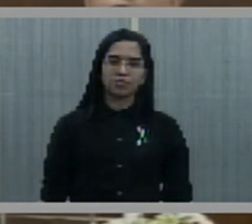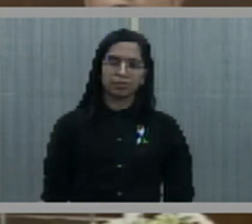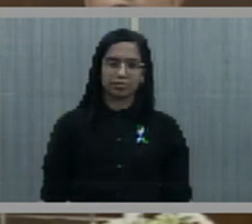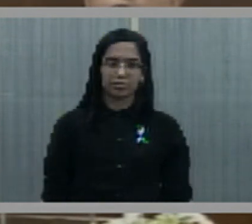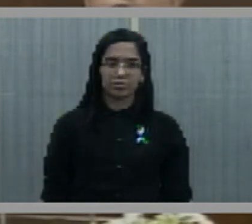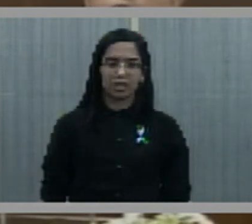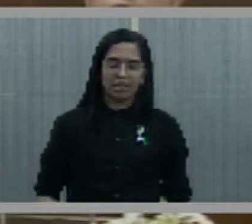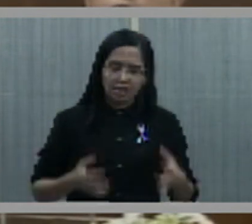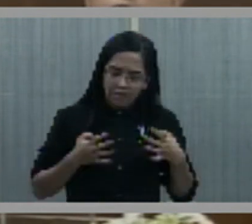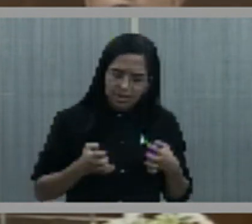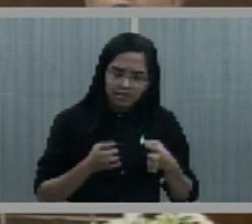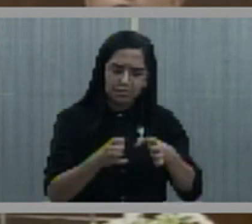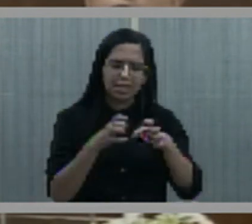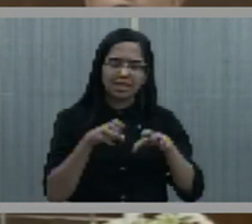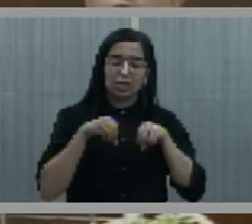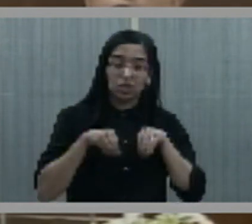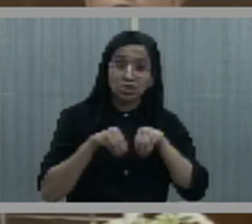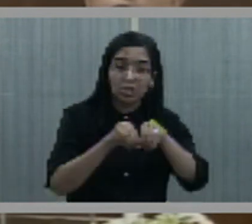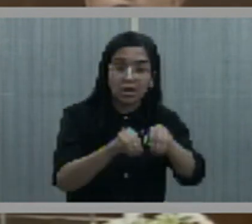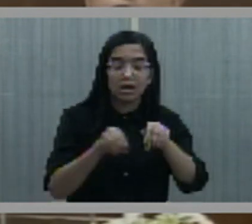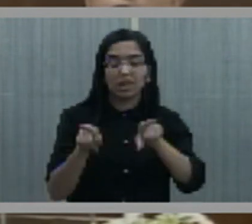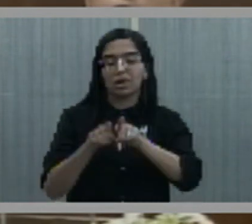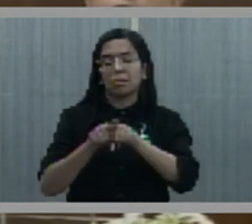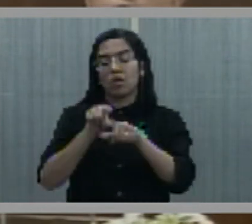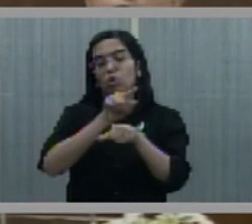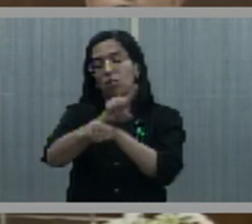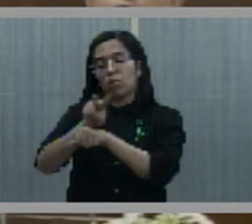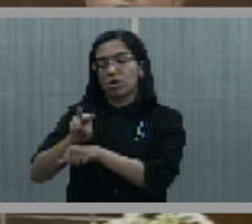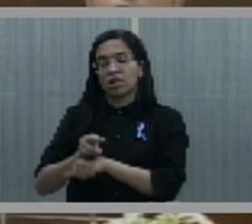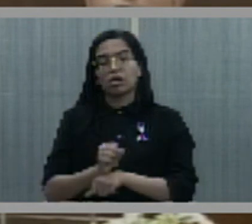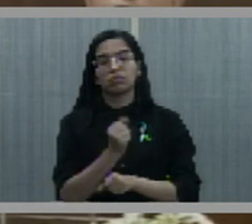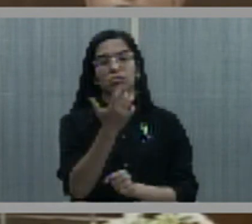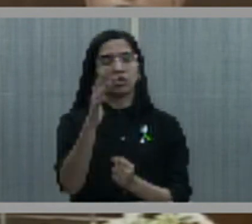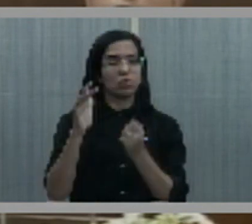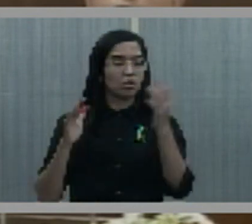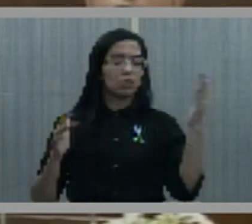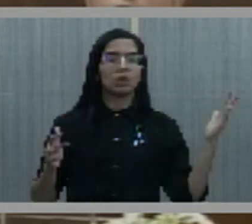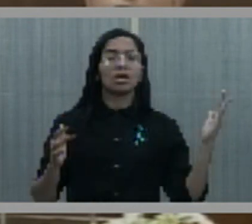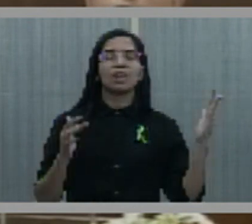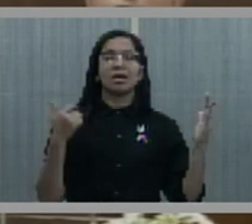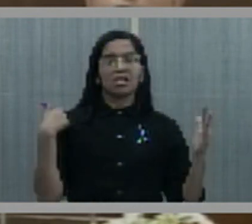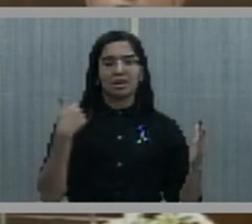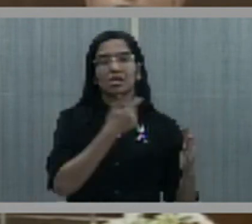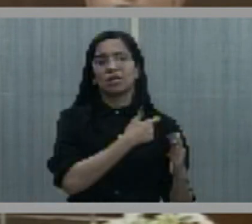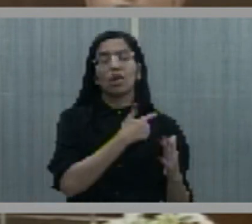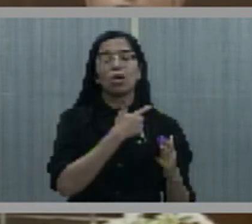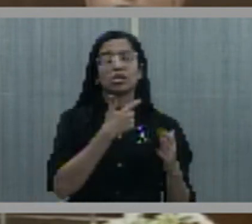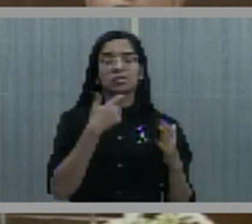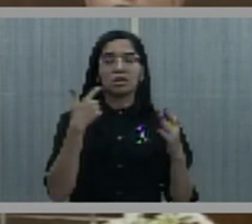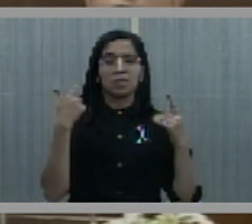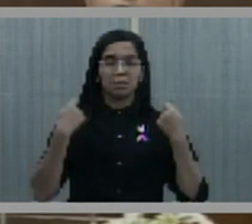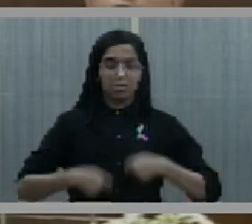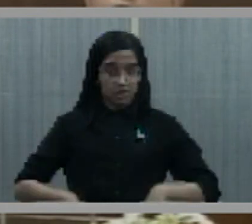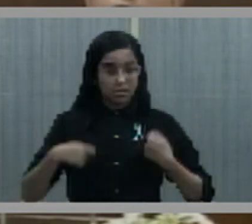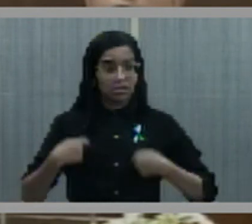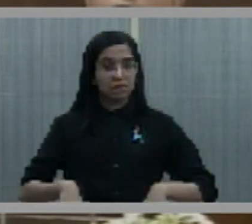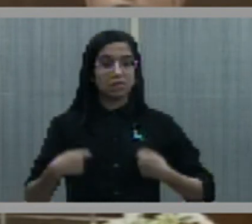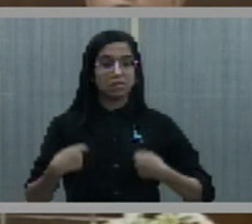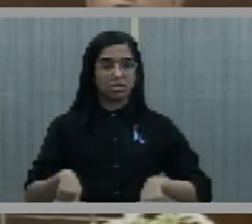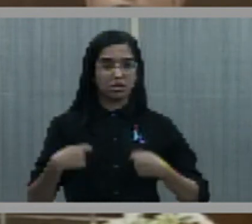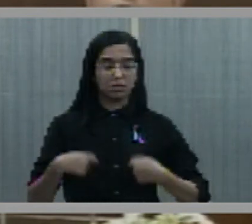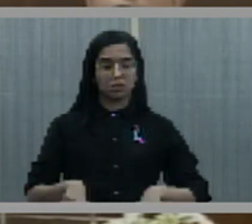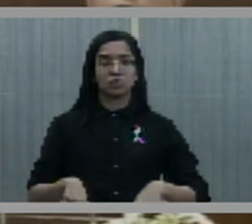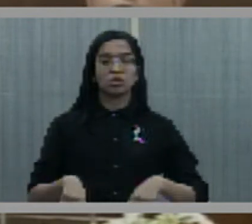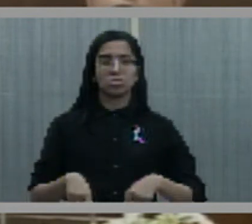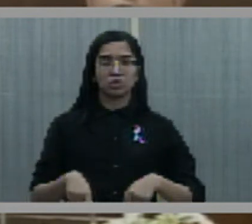conflitos agrários e a causa ambiental, que tanto nos permitem